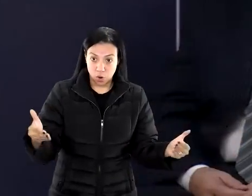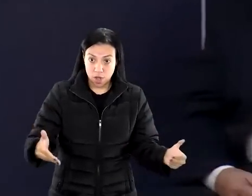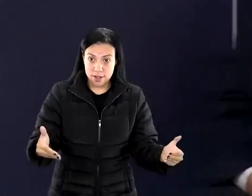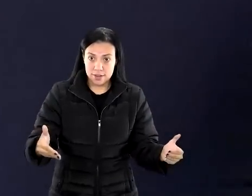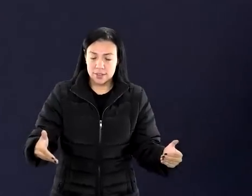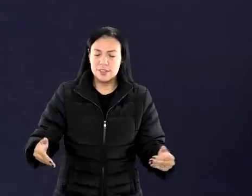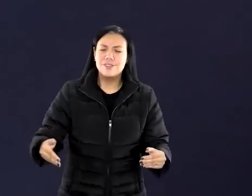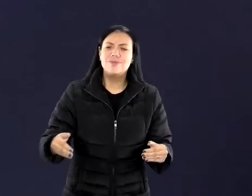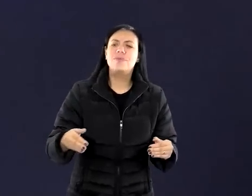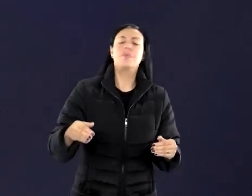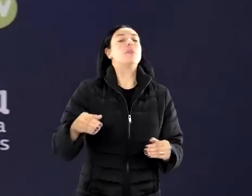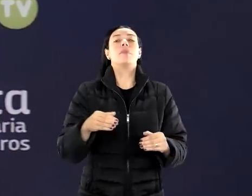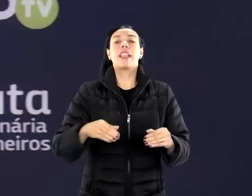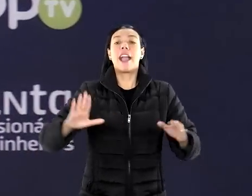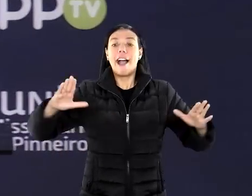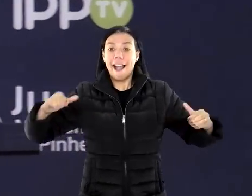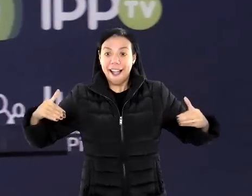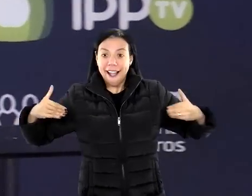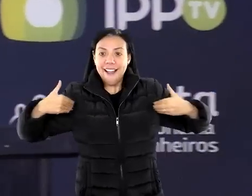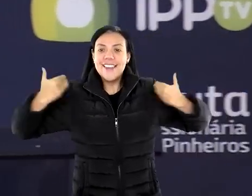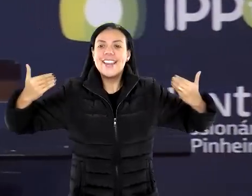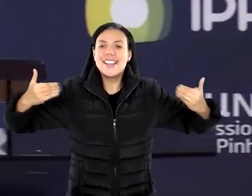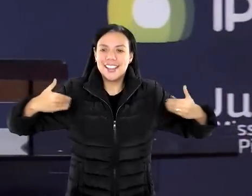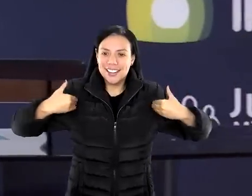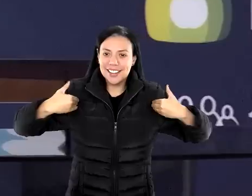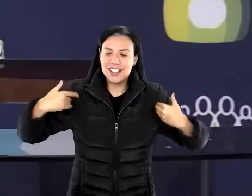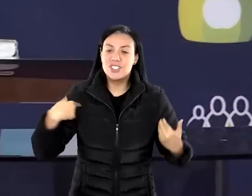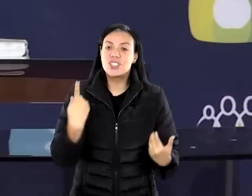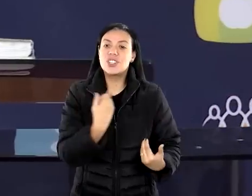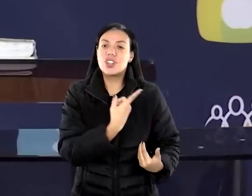felicidade de ser um discípulo de Jesus.